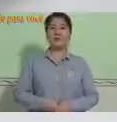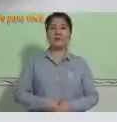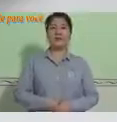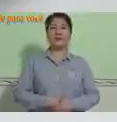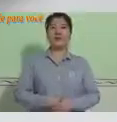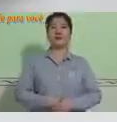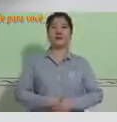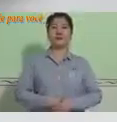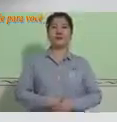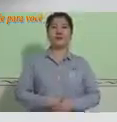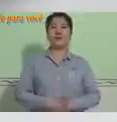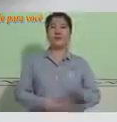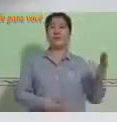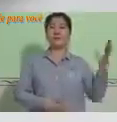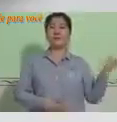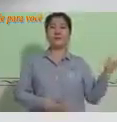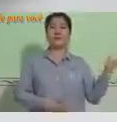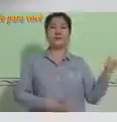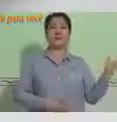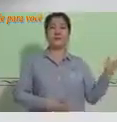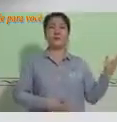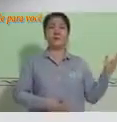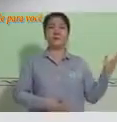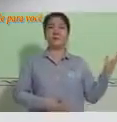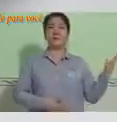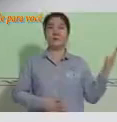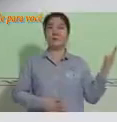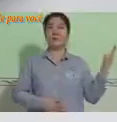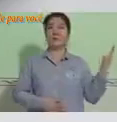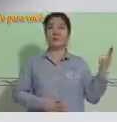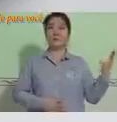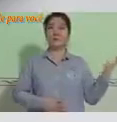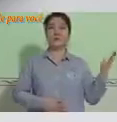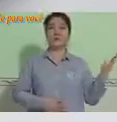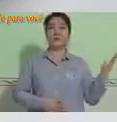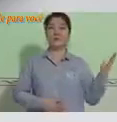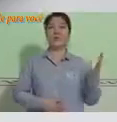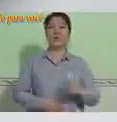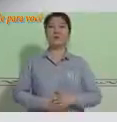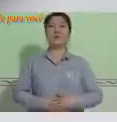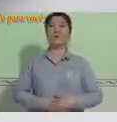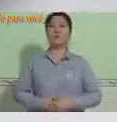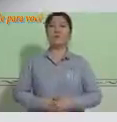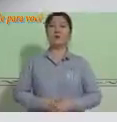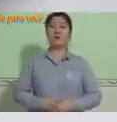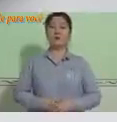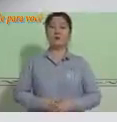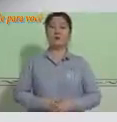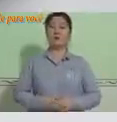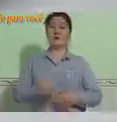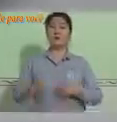Isso acontece porque o cérebro quer sempre um prato cheio na hora da refeição, e como pratos menores ficam cheios